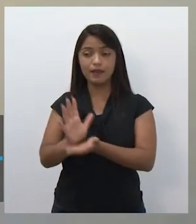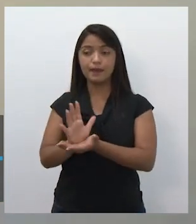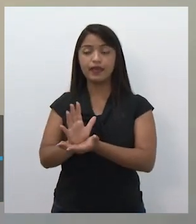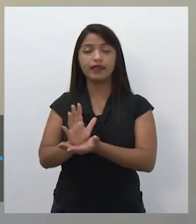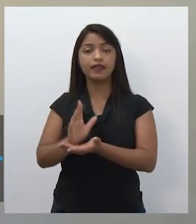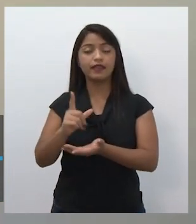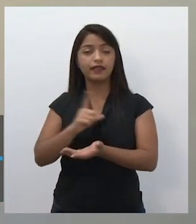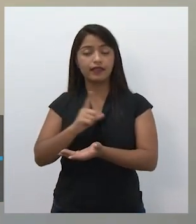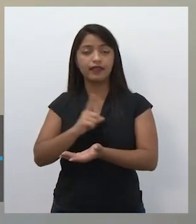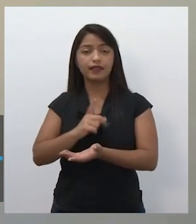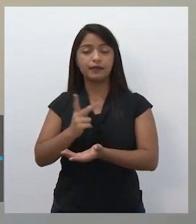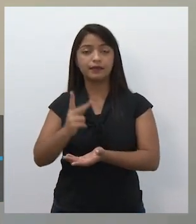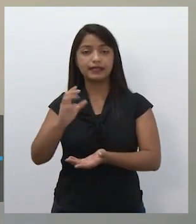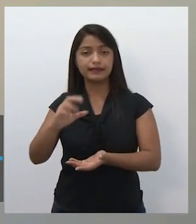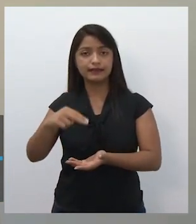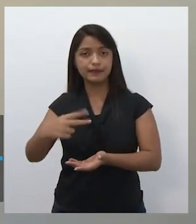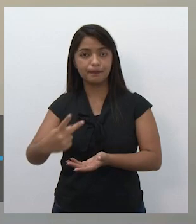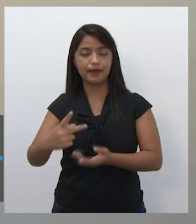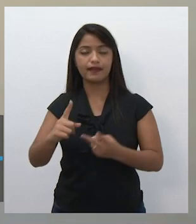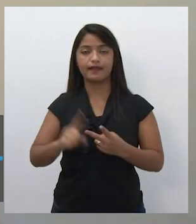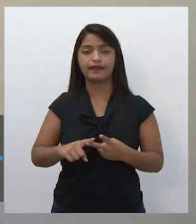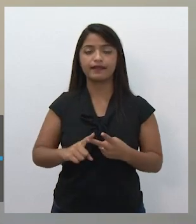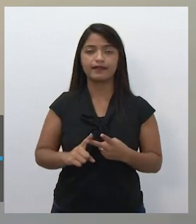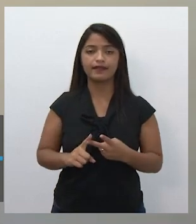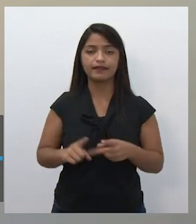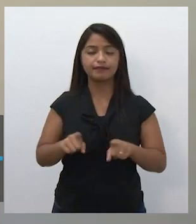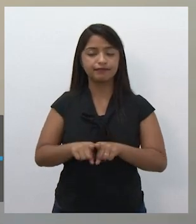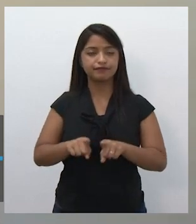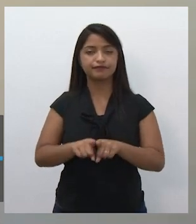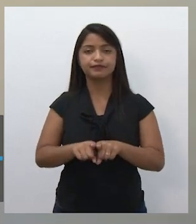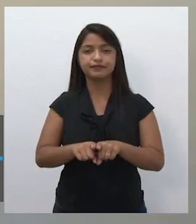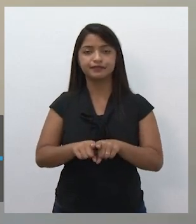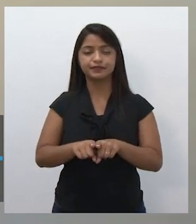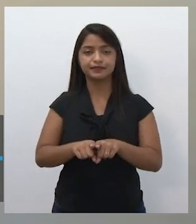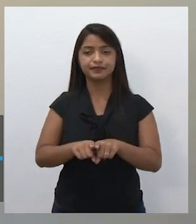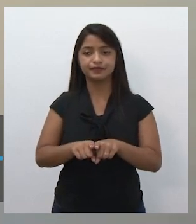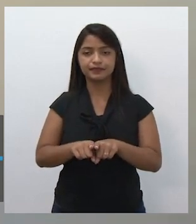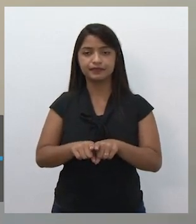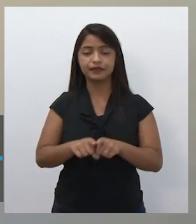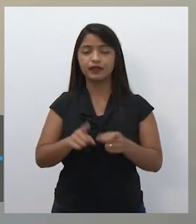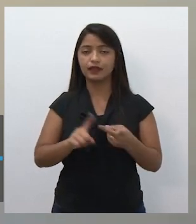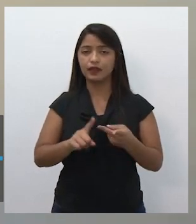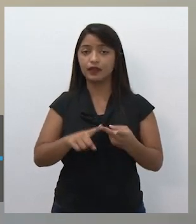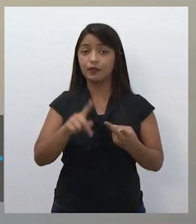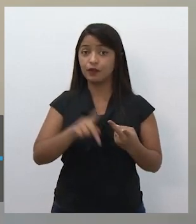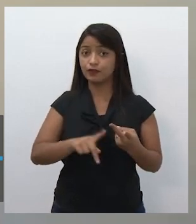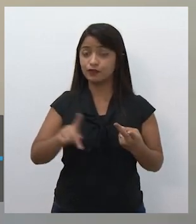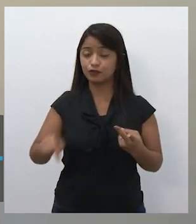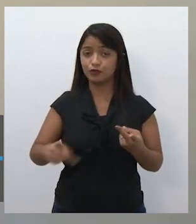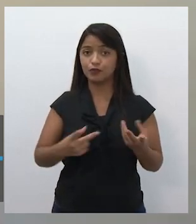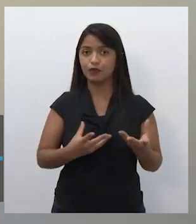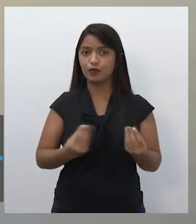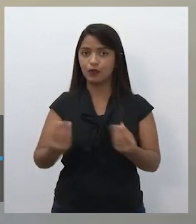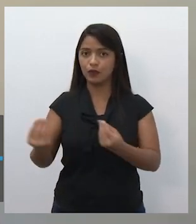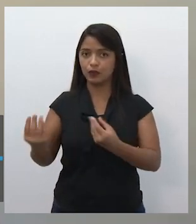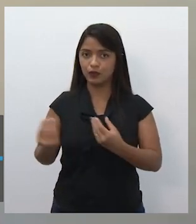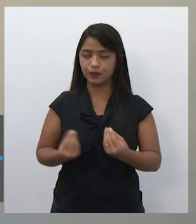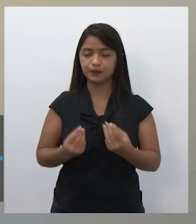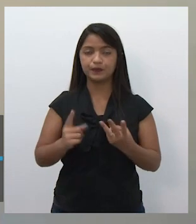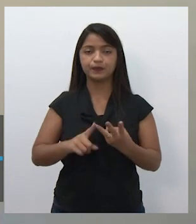PCNPs, nós tivemos a participação, a contribuição de muitos professores professores. Nós tivemos as